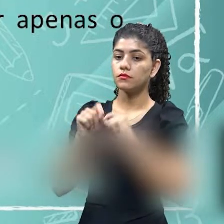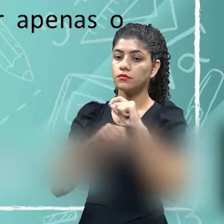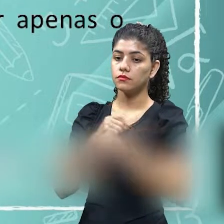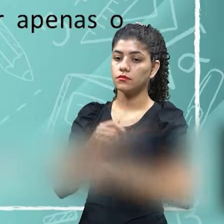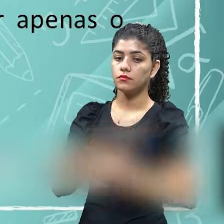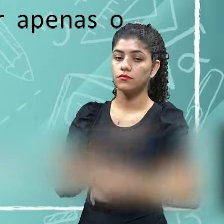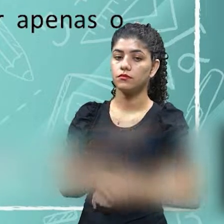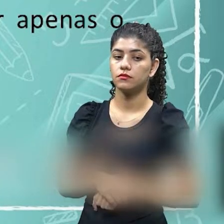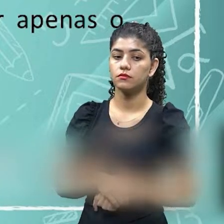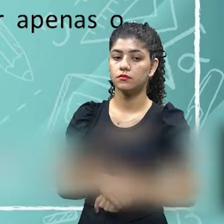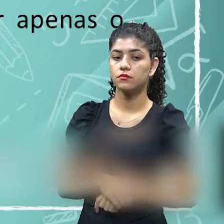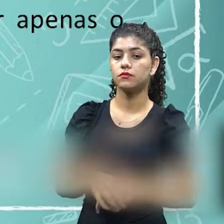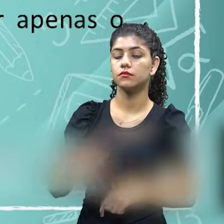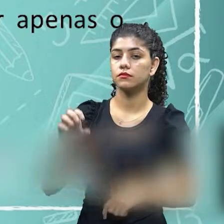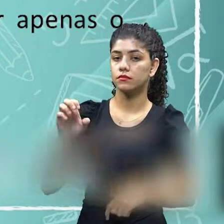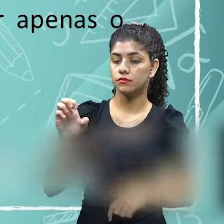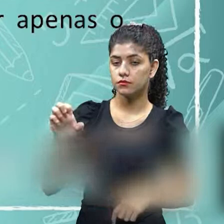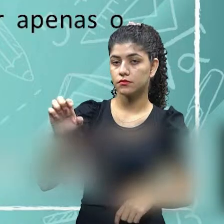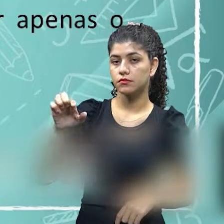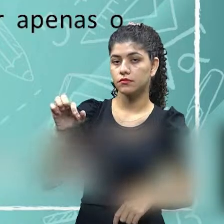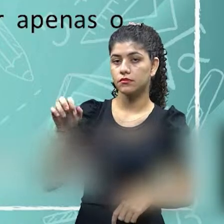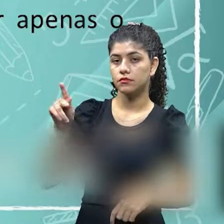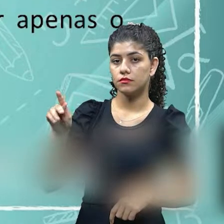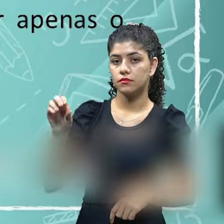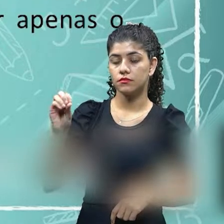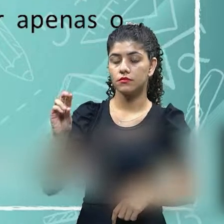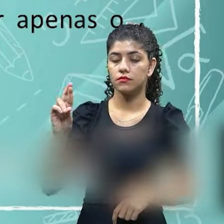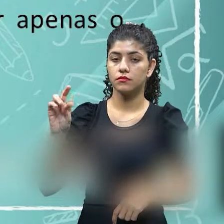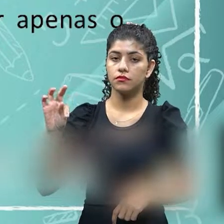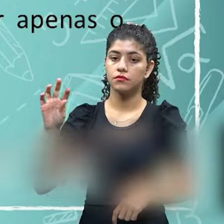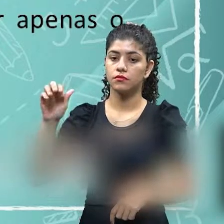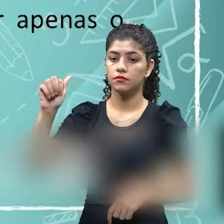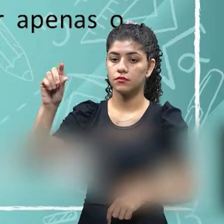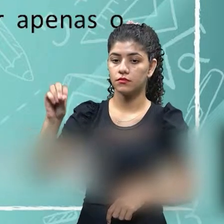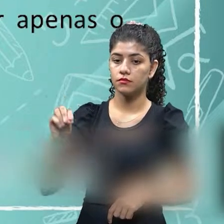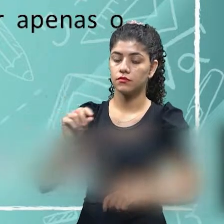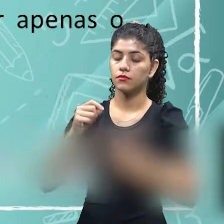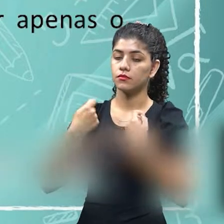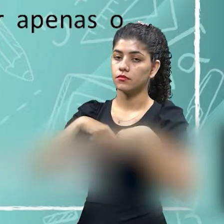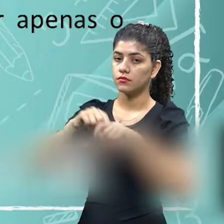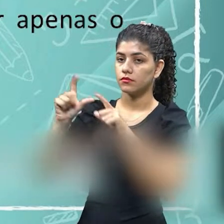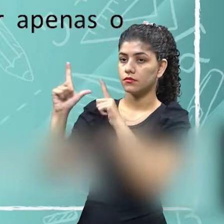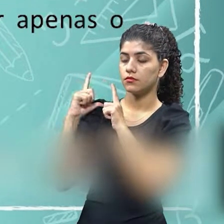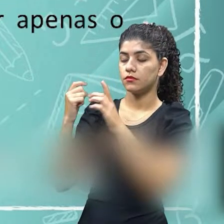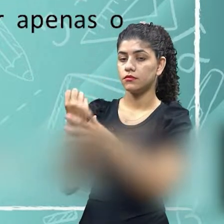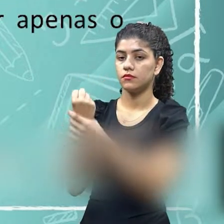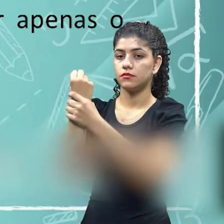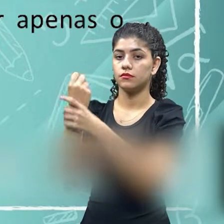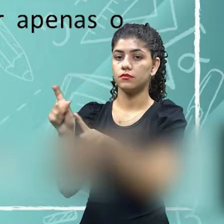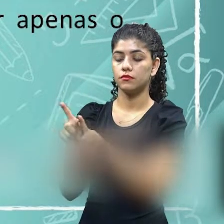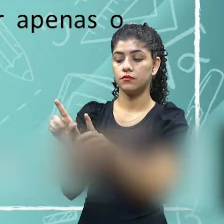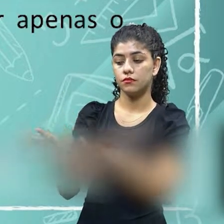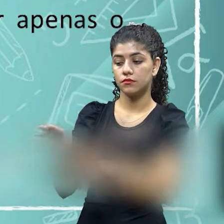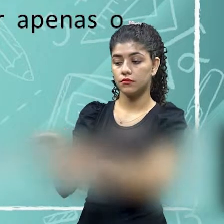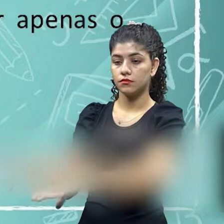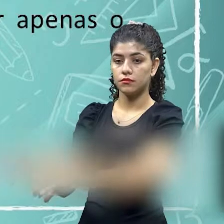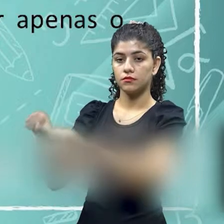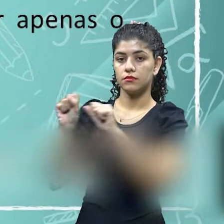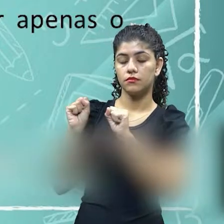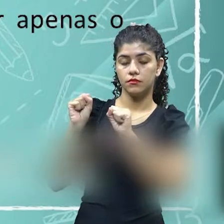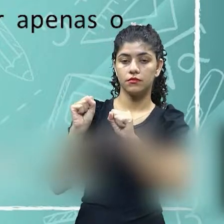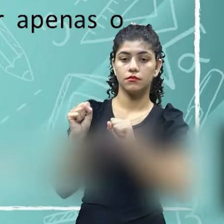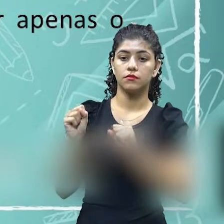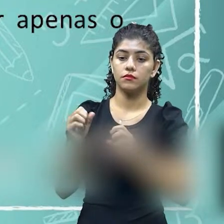do exportador. O importador deve arcar com as despesas de seguro e desembarque da mercadoria.